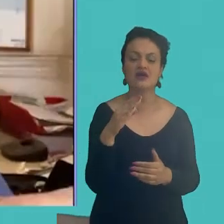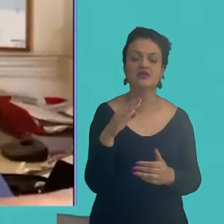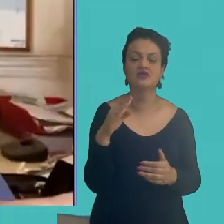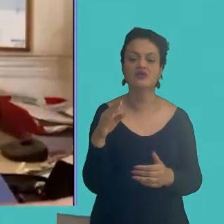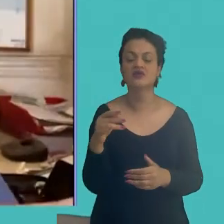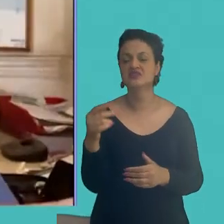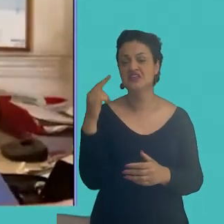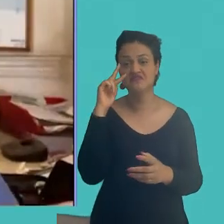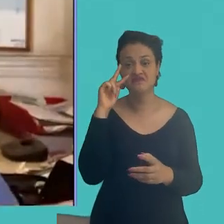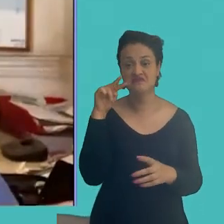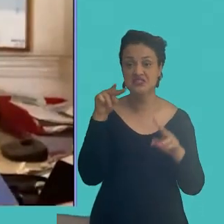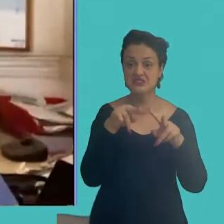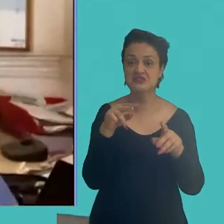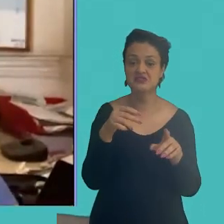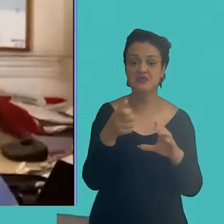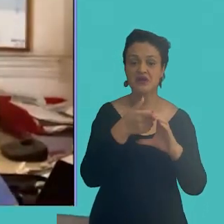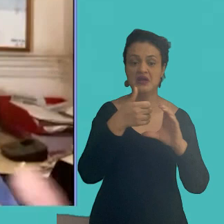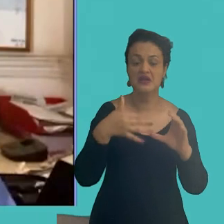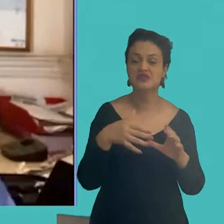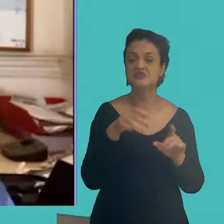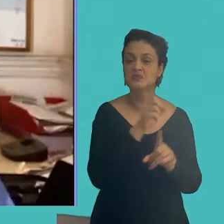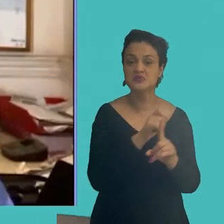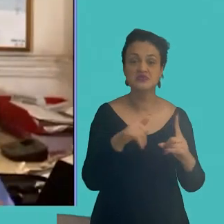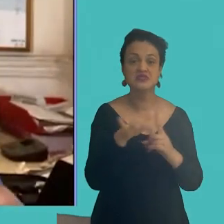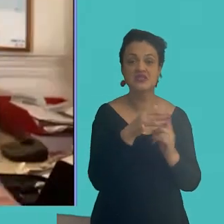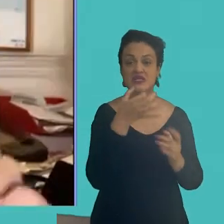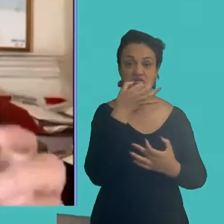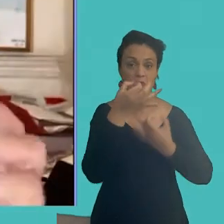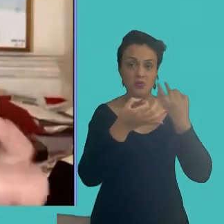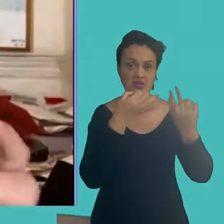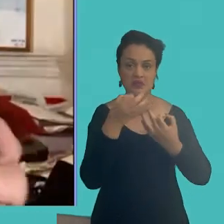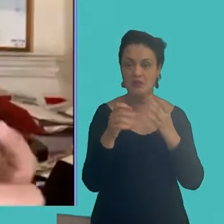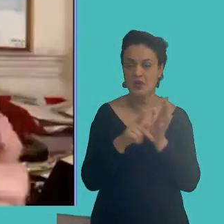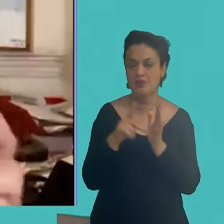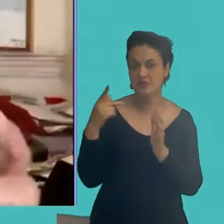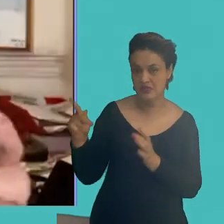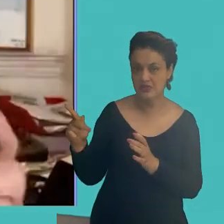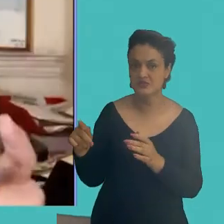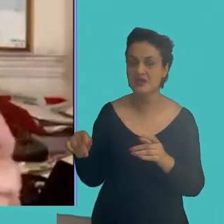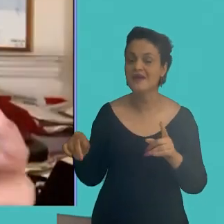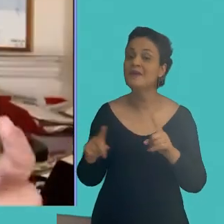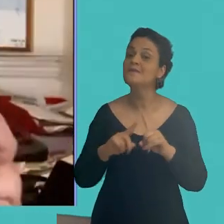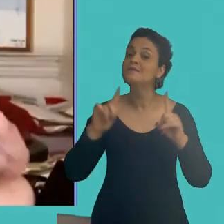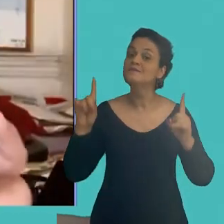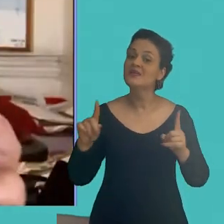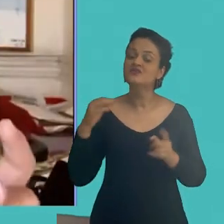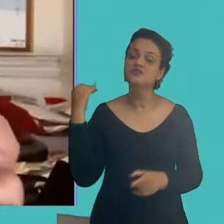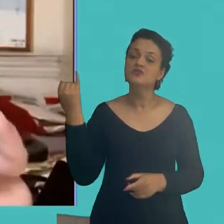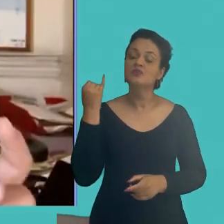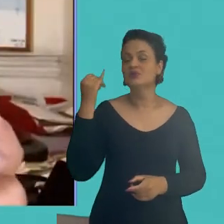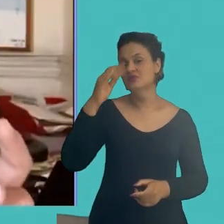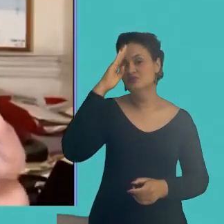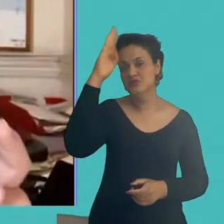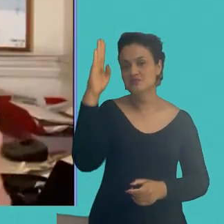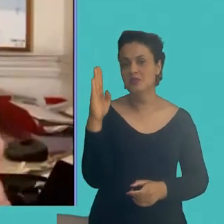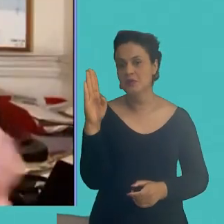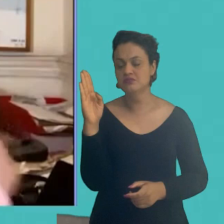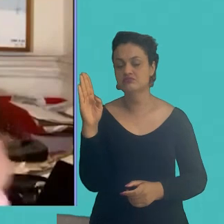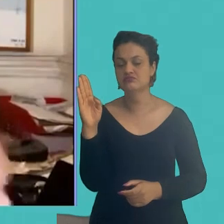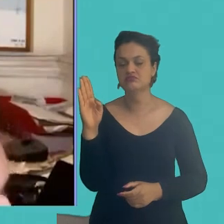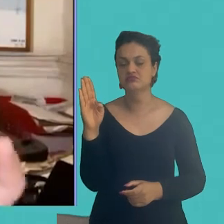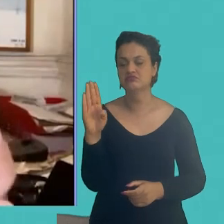peculiares sobre a organização da sociedade e seus valores, mas o que é mais relevante no caso